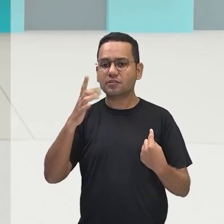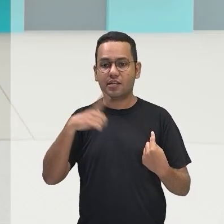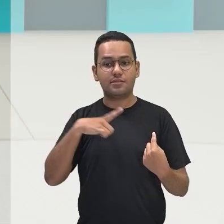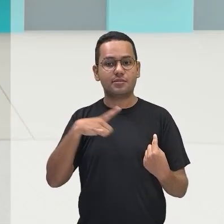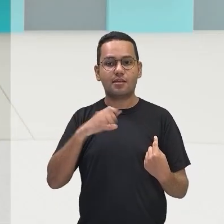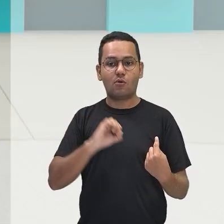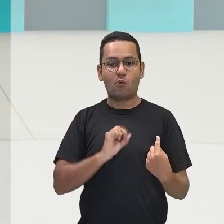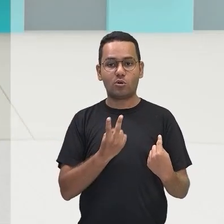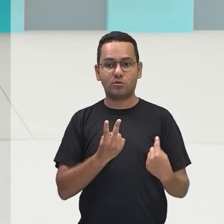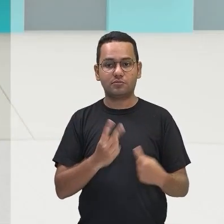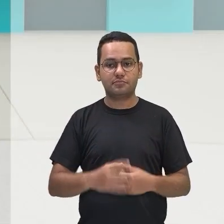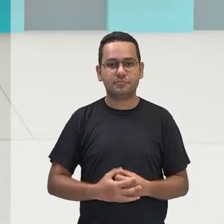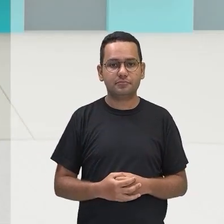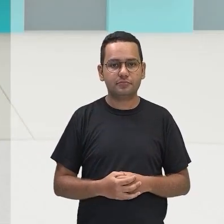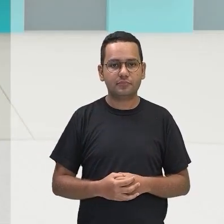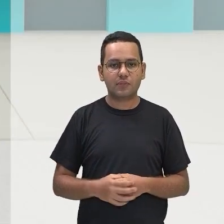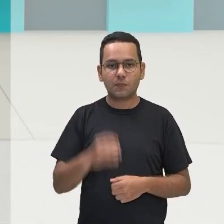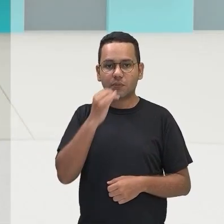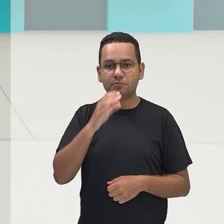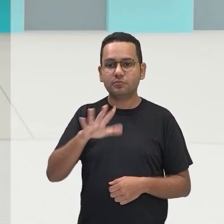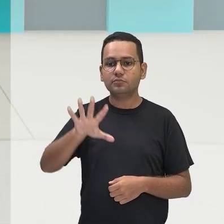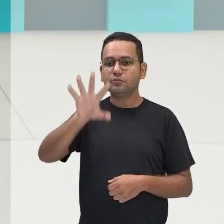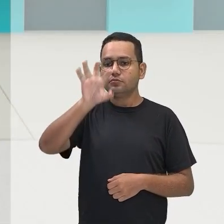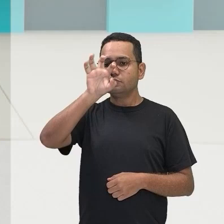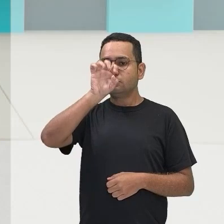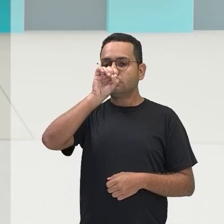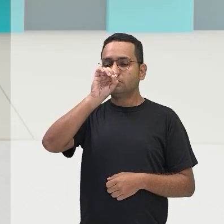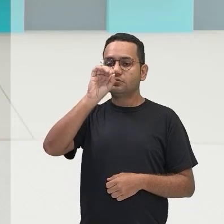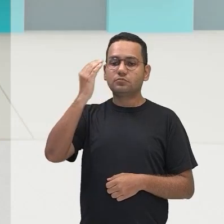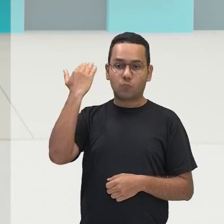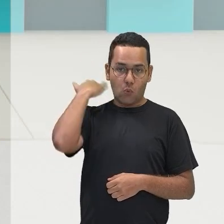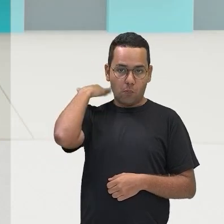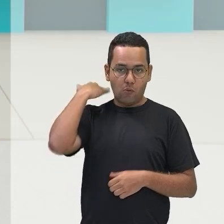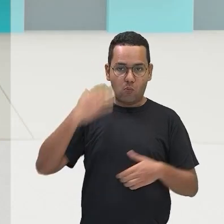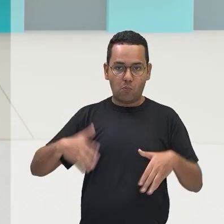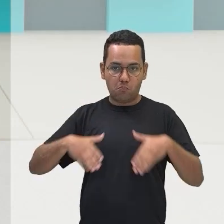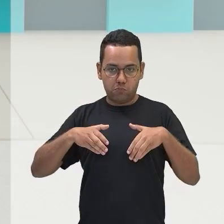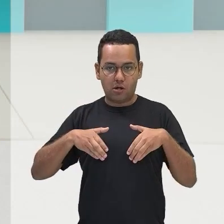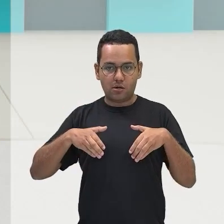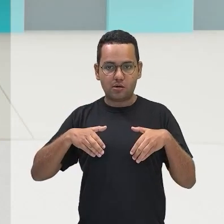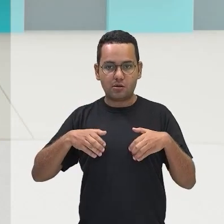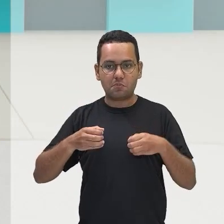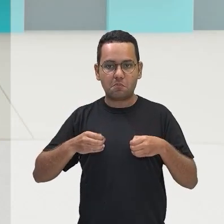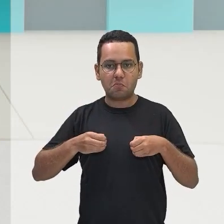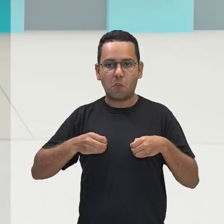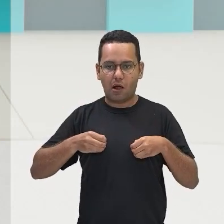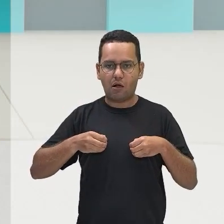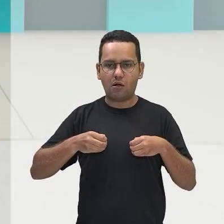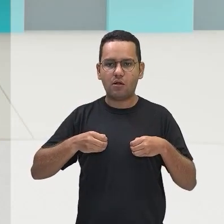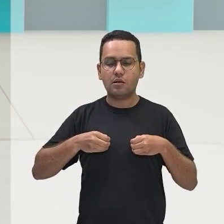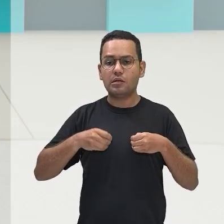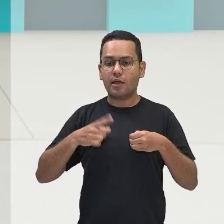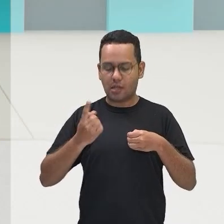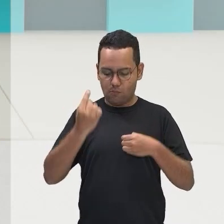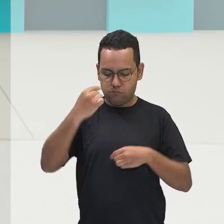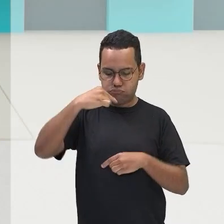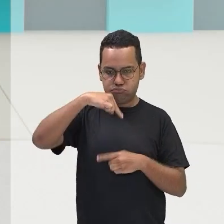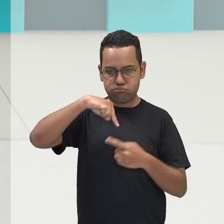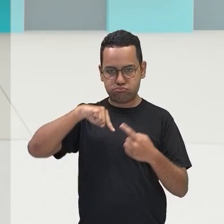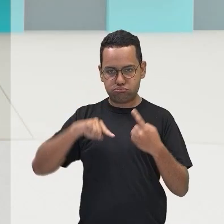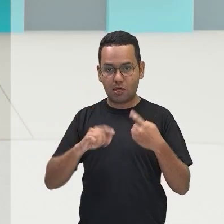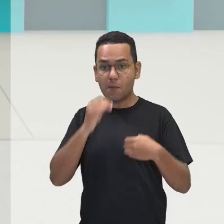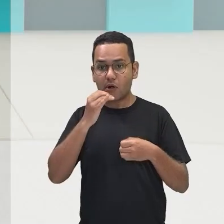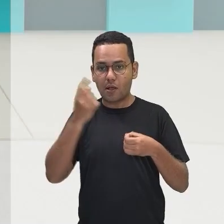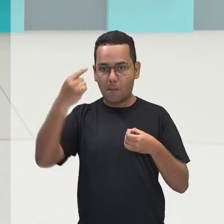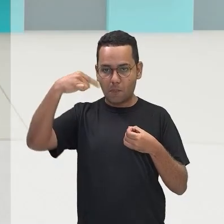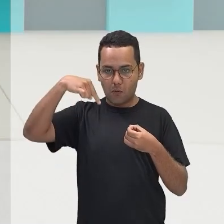Você inspirou, já foi para o pulmão, o oxigênio já entrou na corrente sanguínea com a troca gasosa, né,